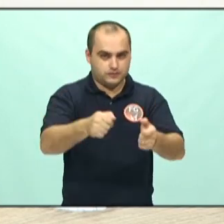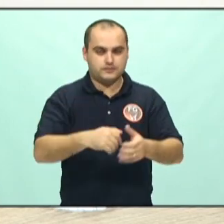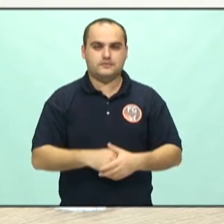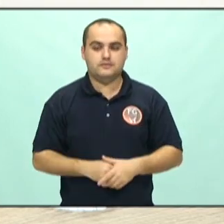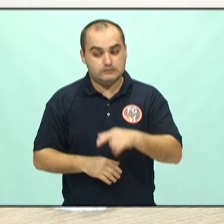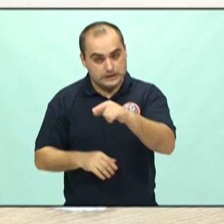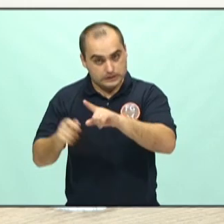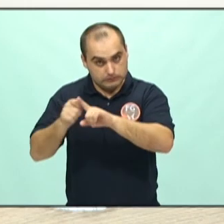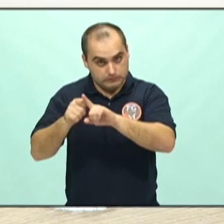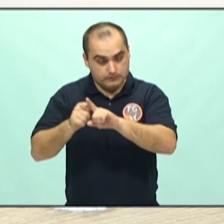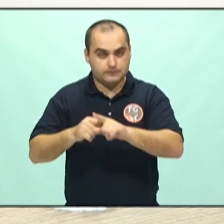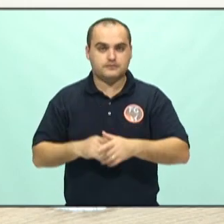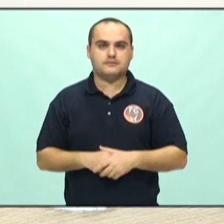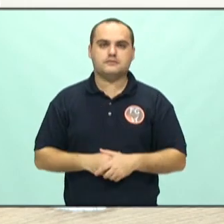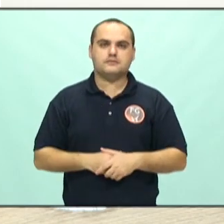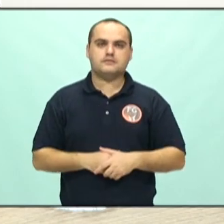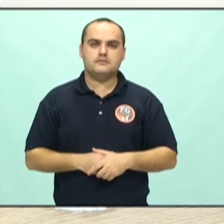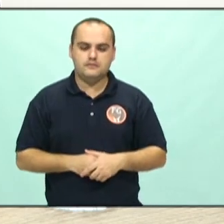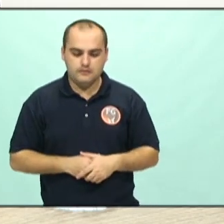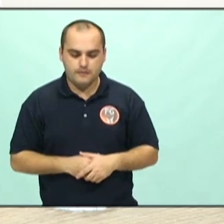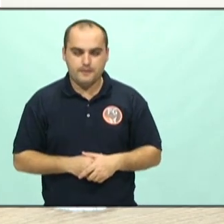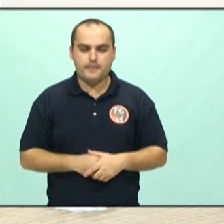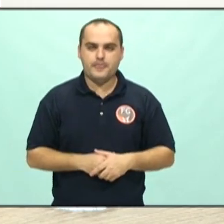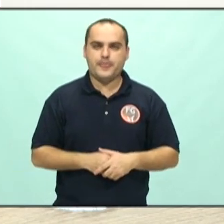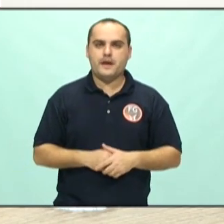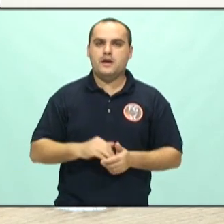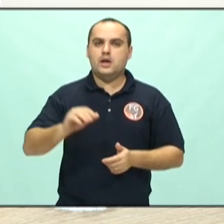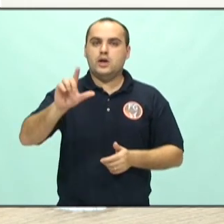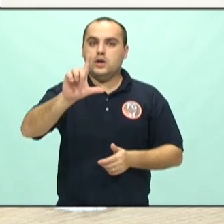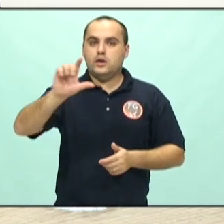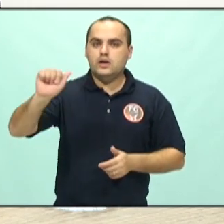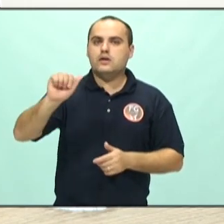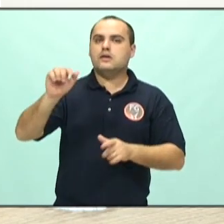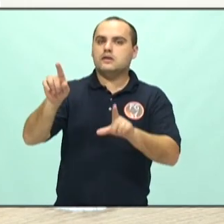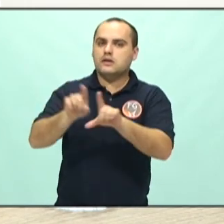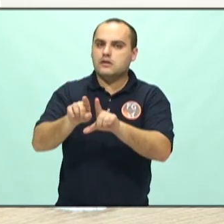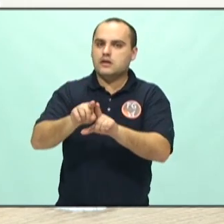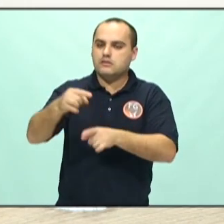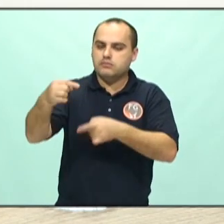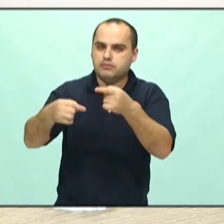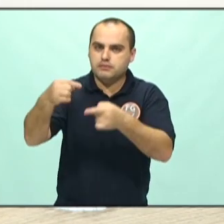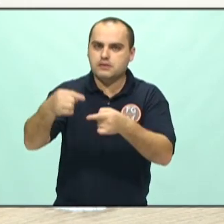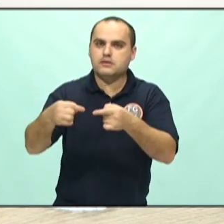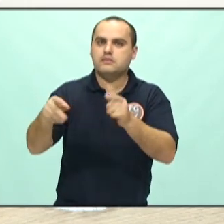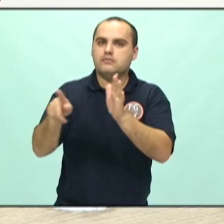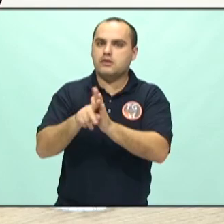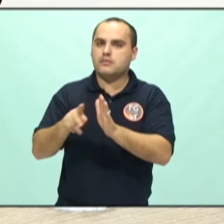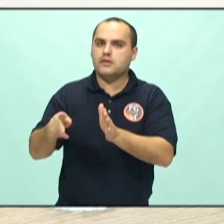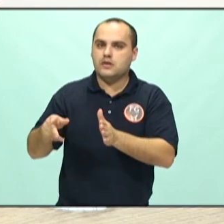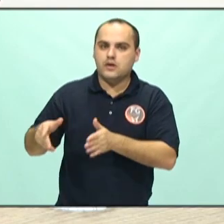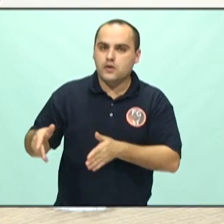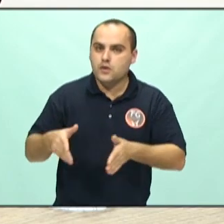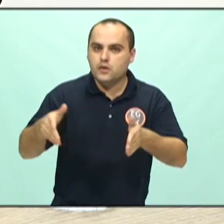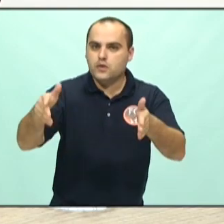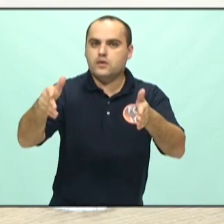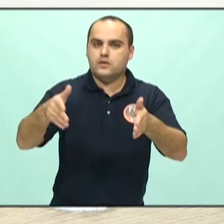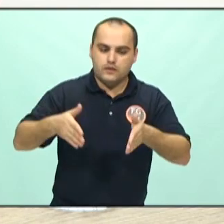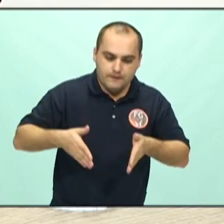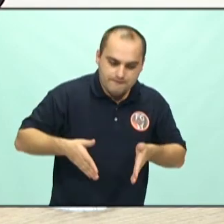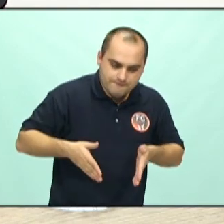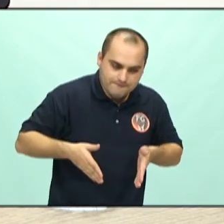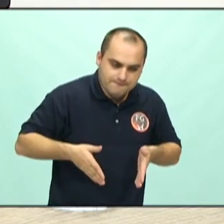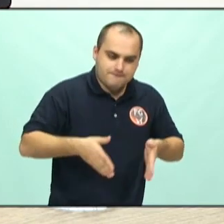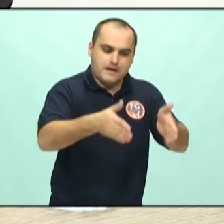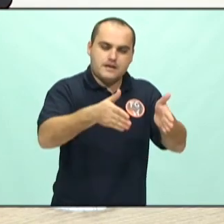Então e Luiz Alves também nós participamos agora recentemente de uma discussão do plano de carreira dos servidores do magistério